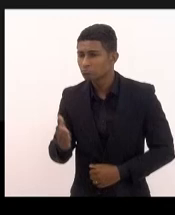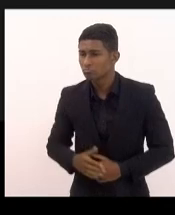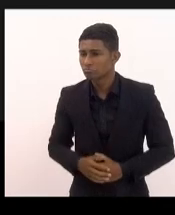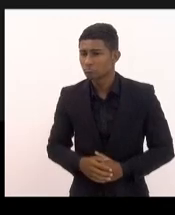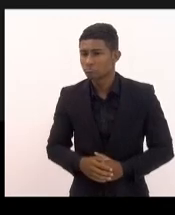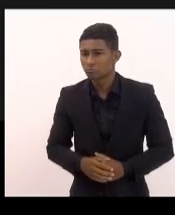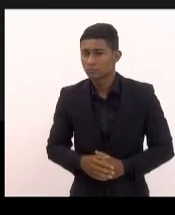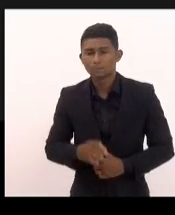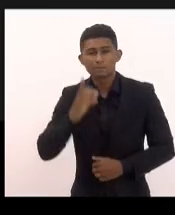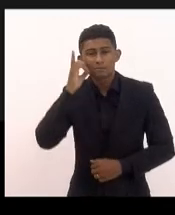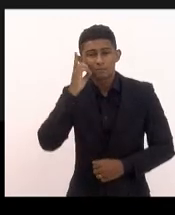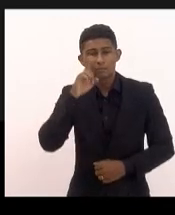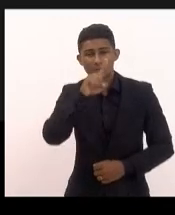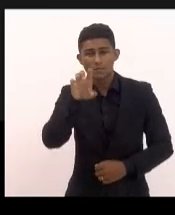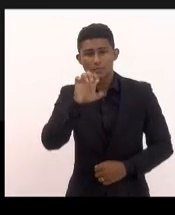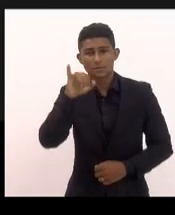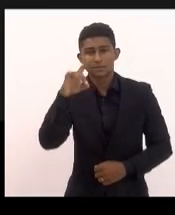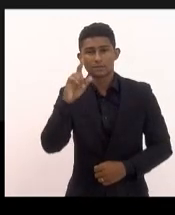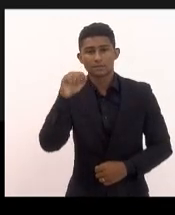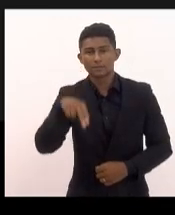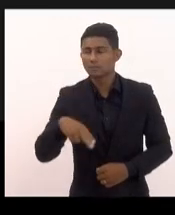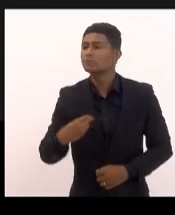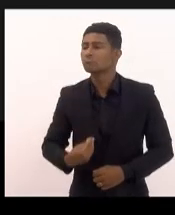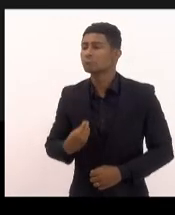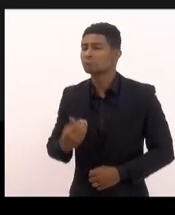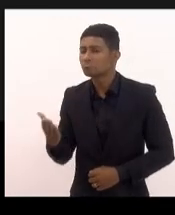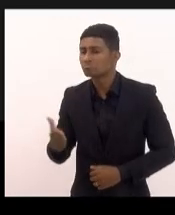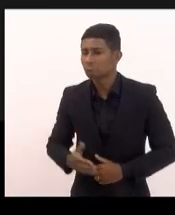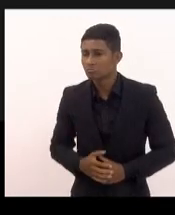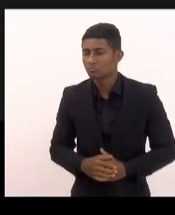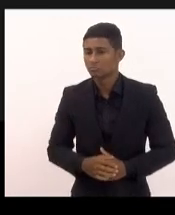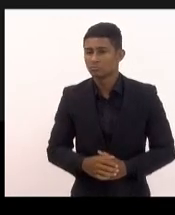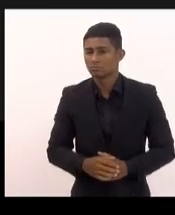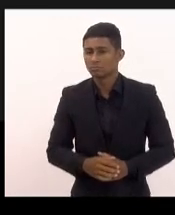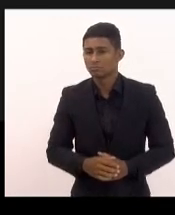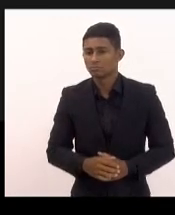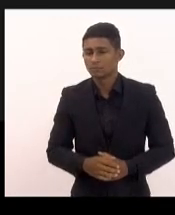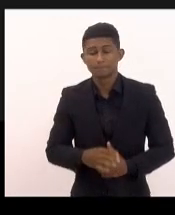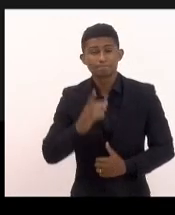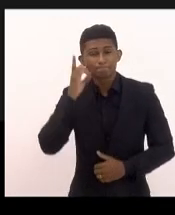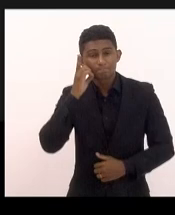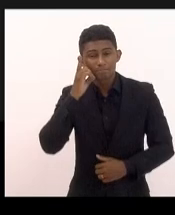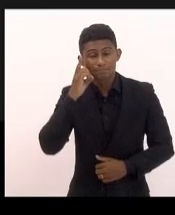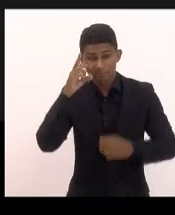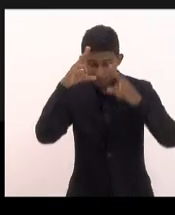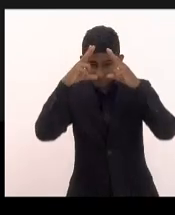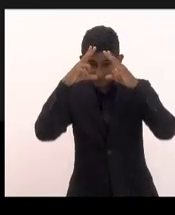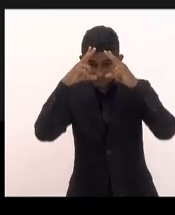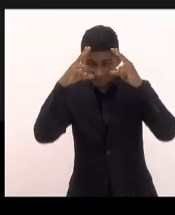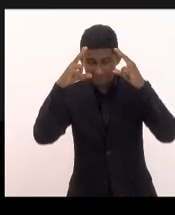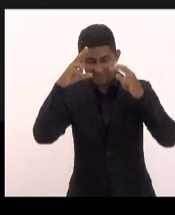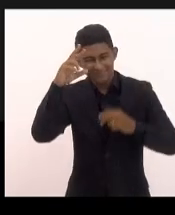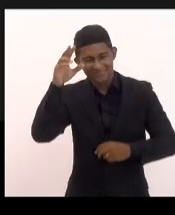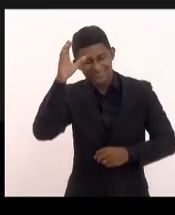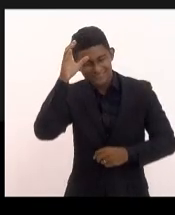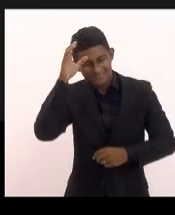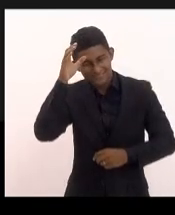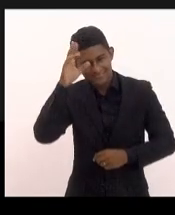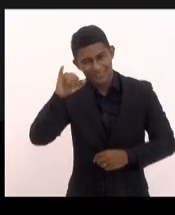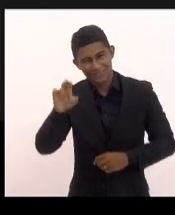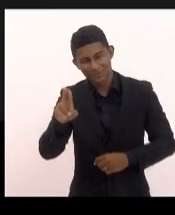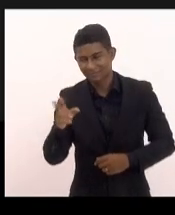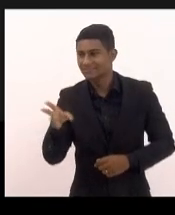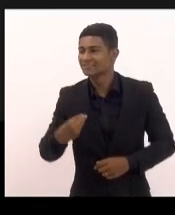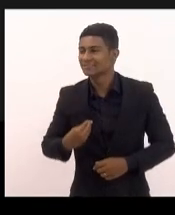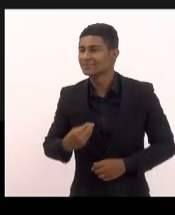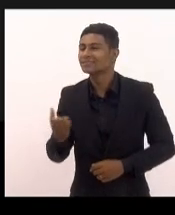Chico Machado, deputada Zeidan. Deputada Zeidan. Deputada Tia Ju. Deputada Tia